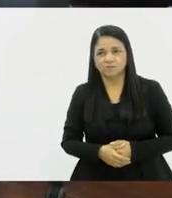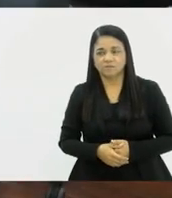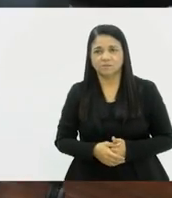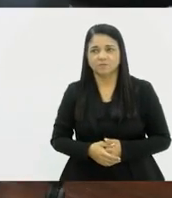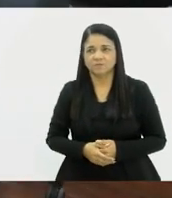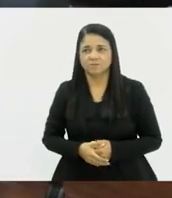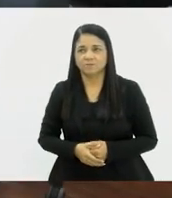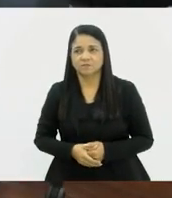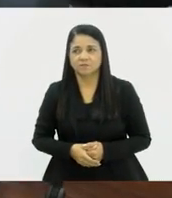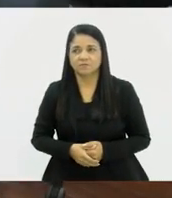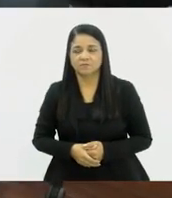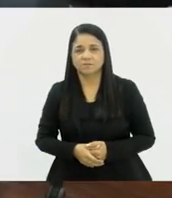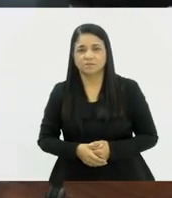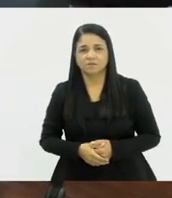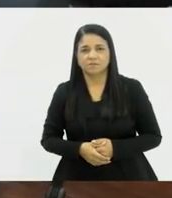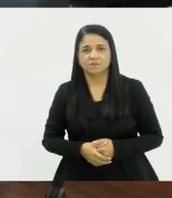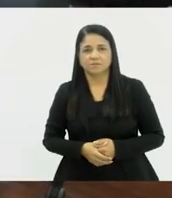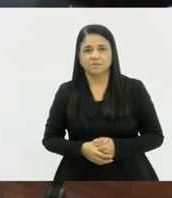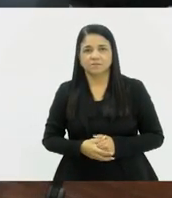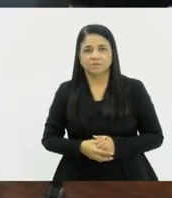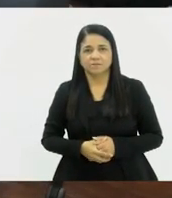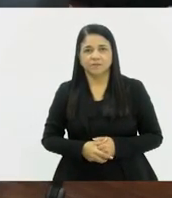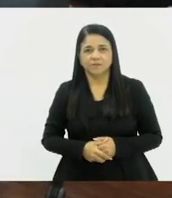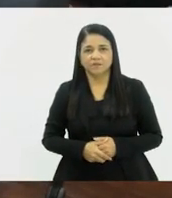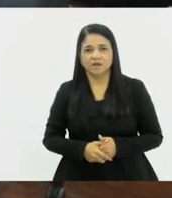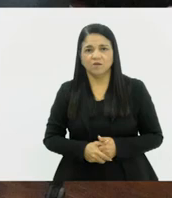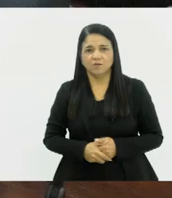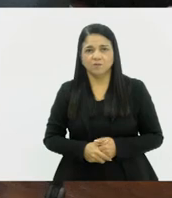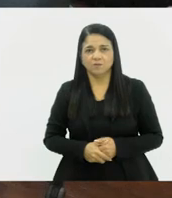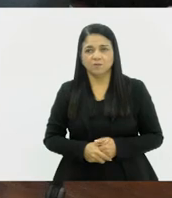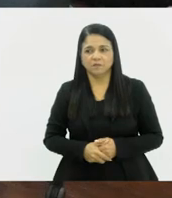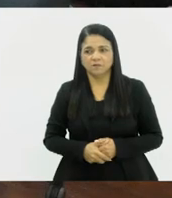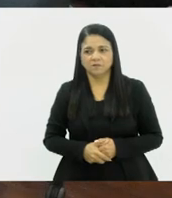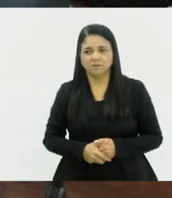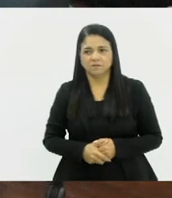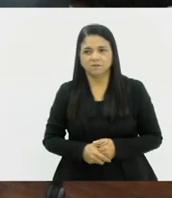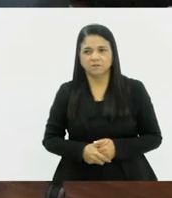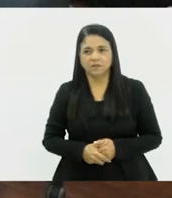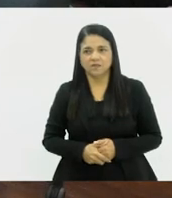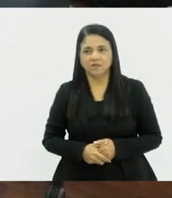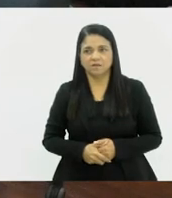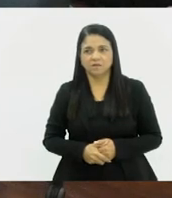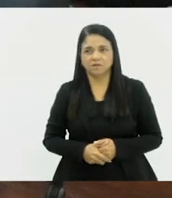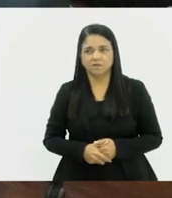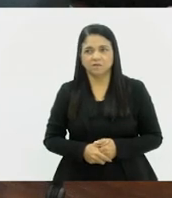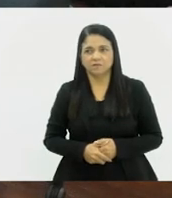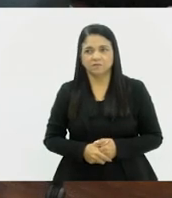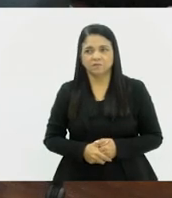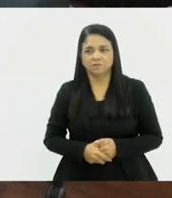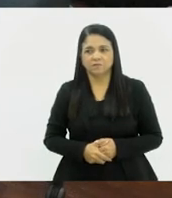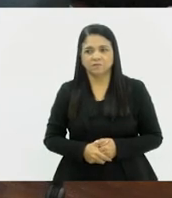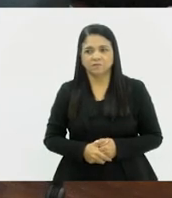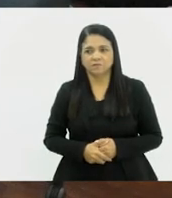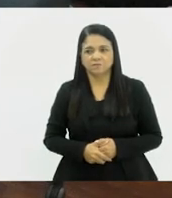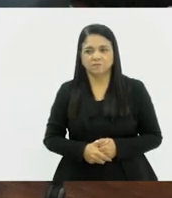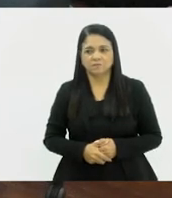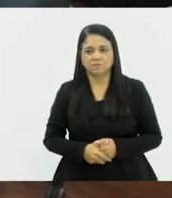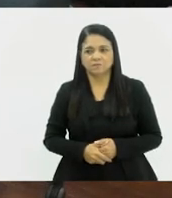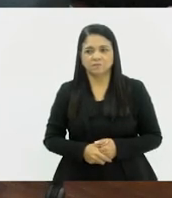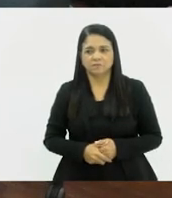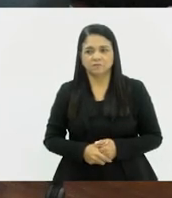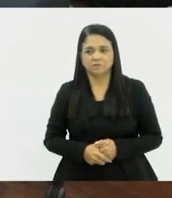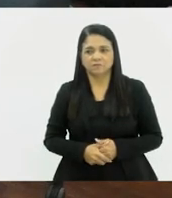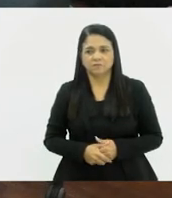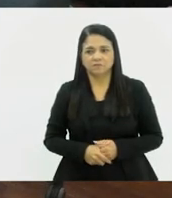aconteceu um minutinho faltou luz deu uma pescada na luz a mesa desligou só um pouquinho